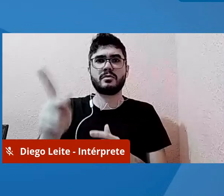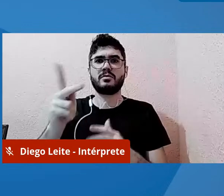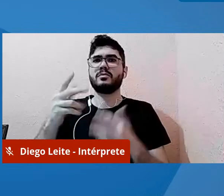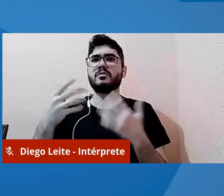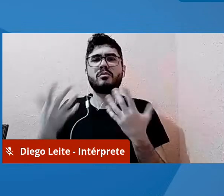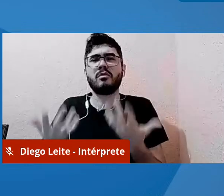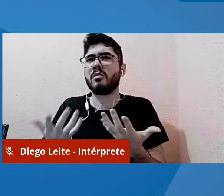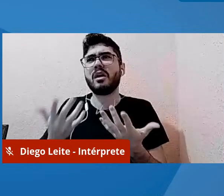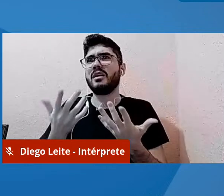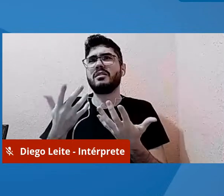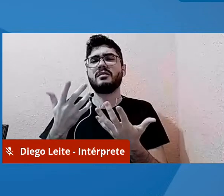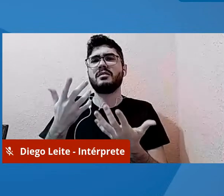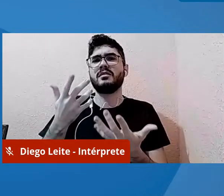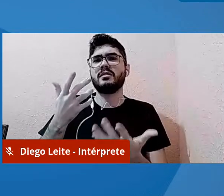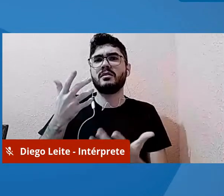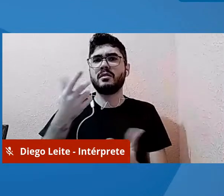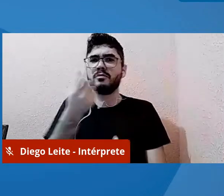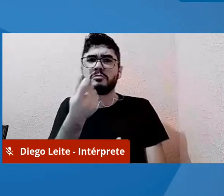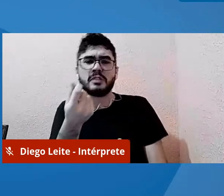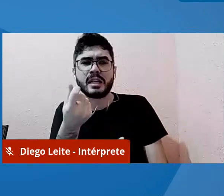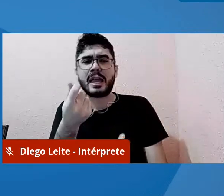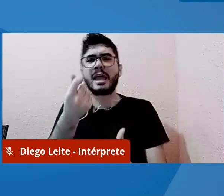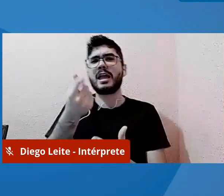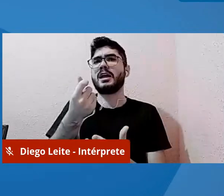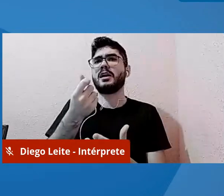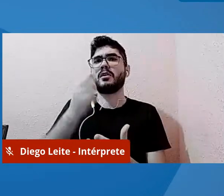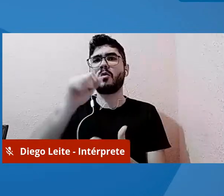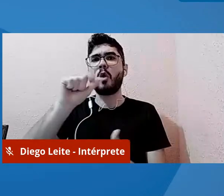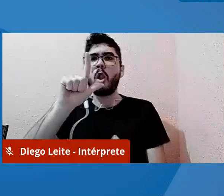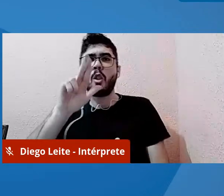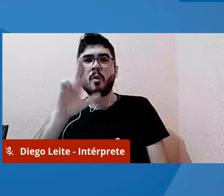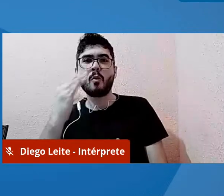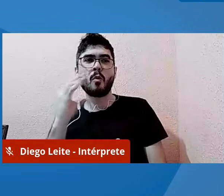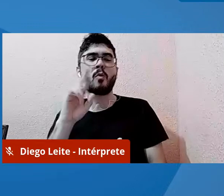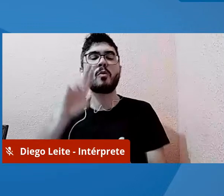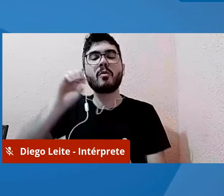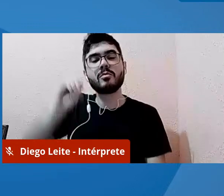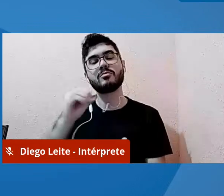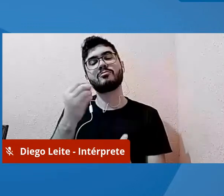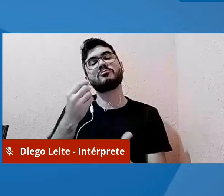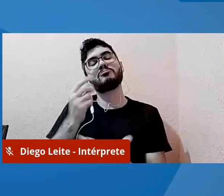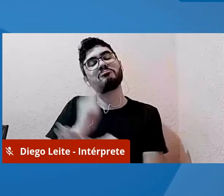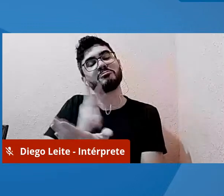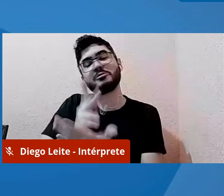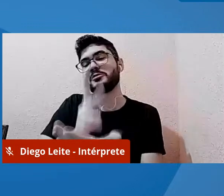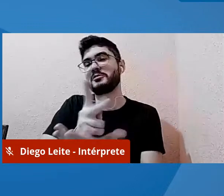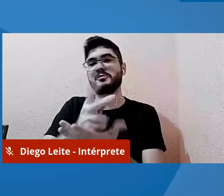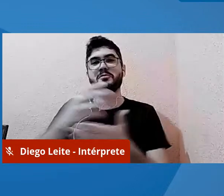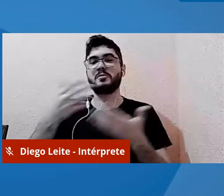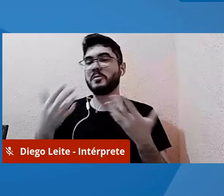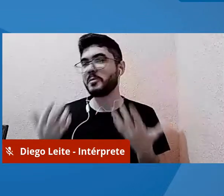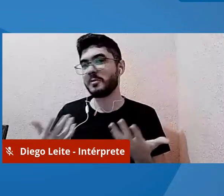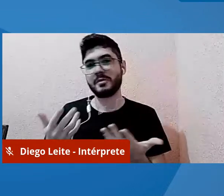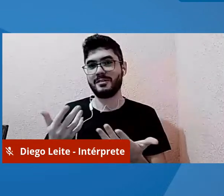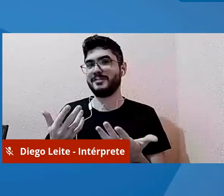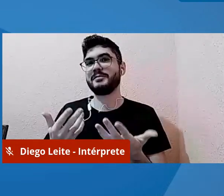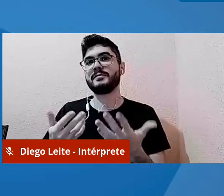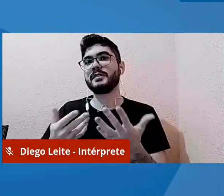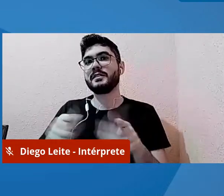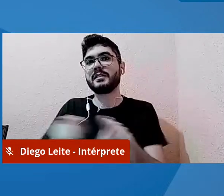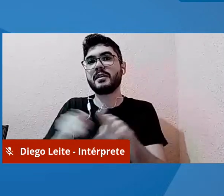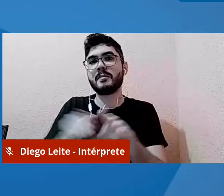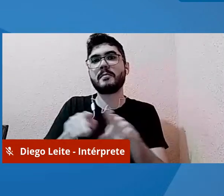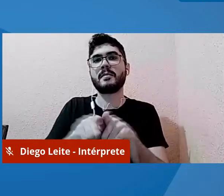que mantenha o programa neoliberal, né, de privatização, de suprimir os serviços públicos,